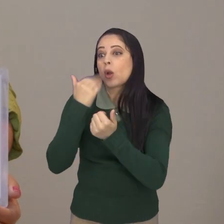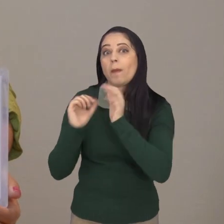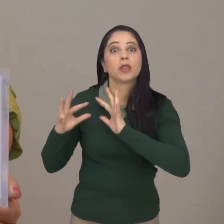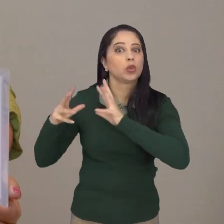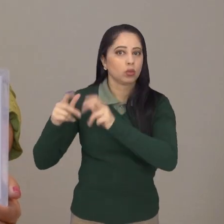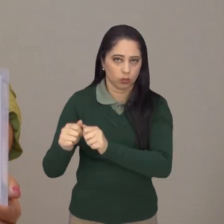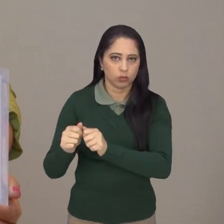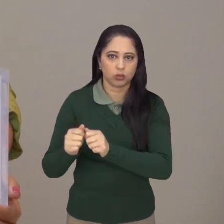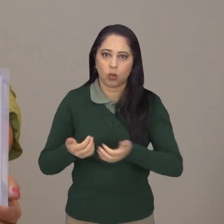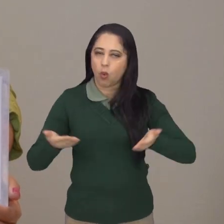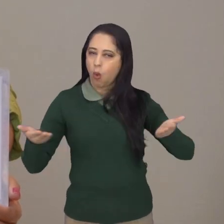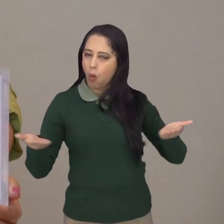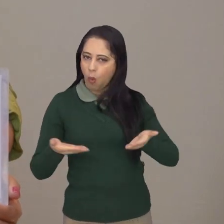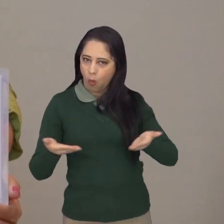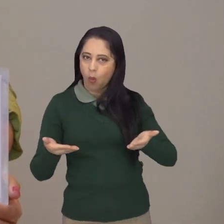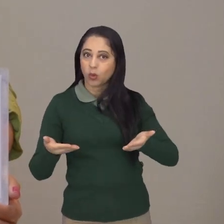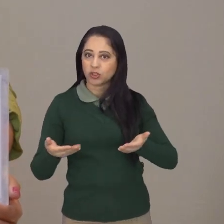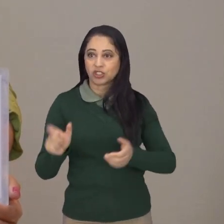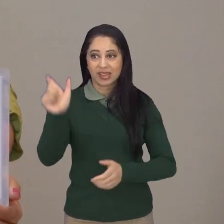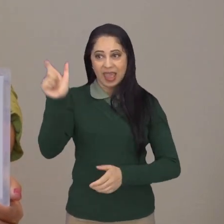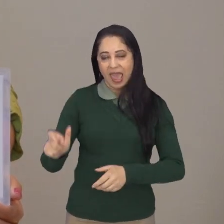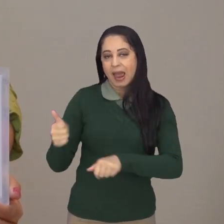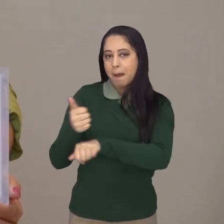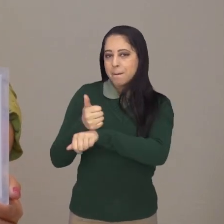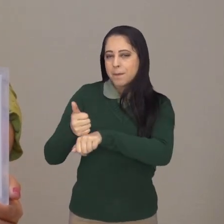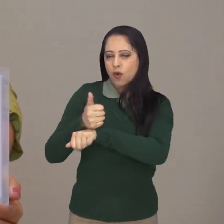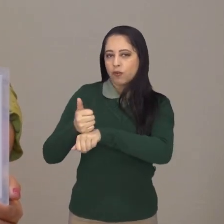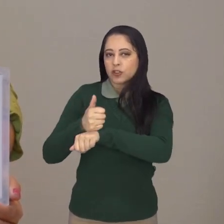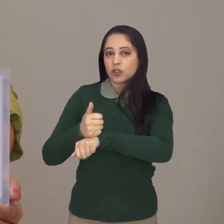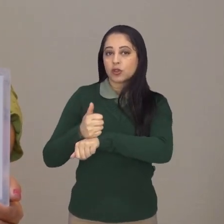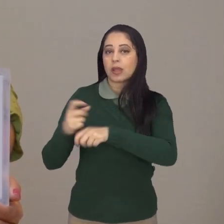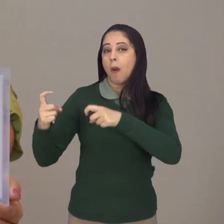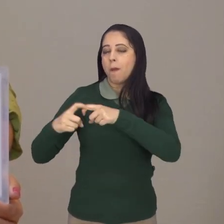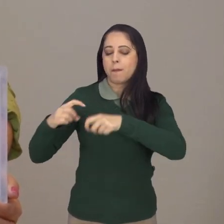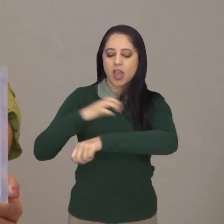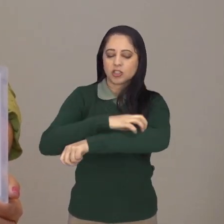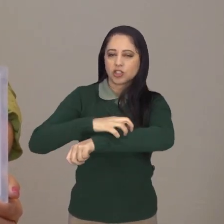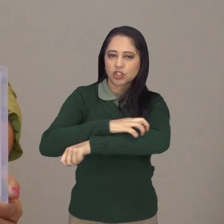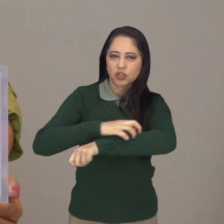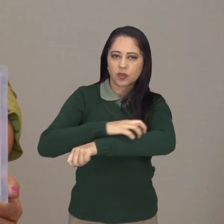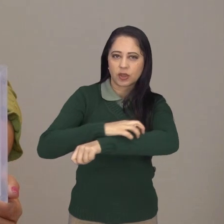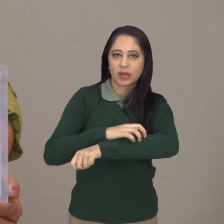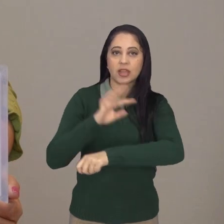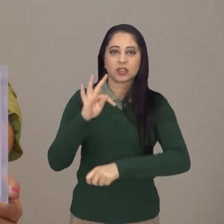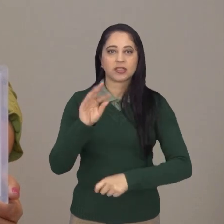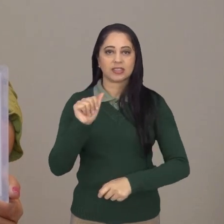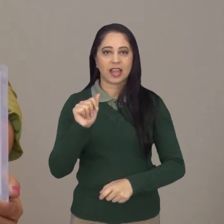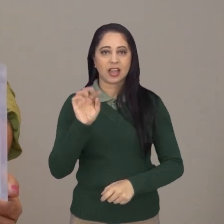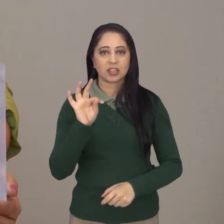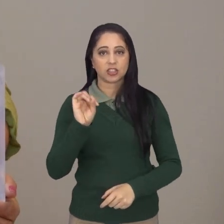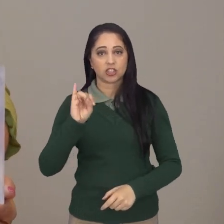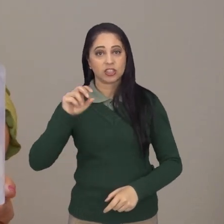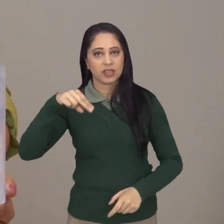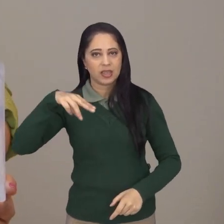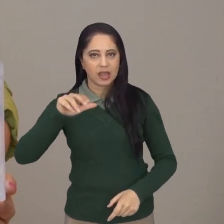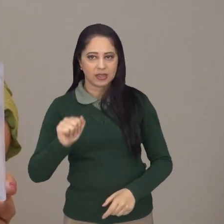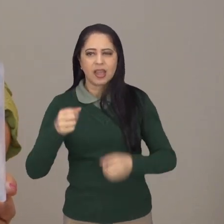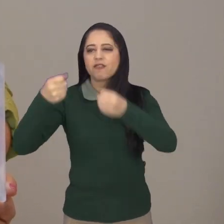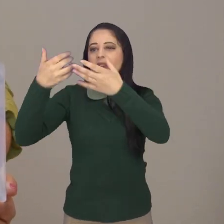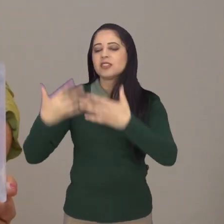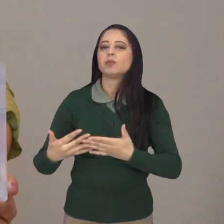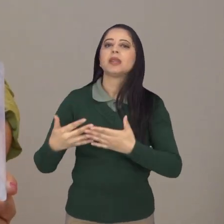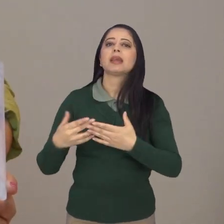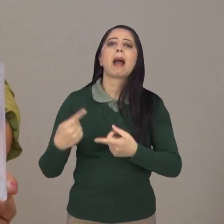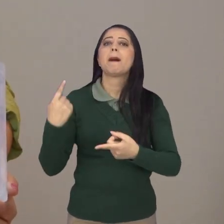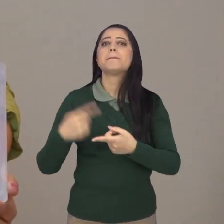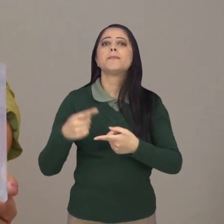de hoje, vamos conversar com a alergista Tatiana Camargo sobre quais são os sintomas que as restrições